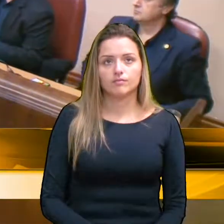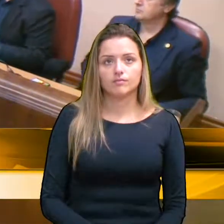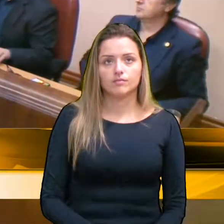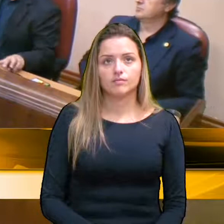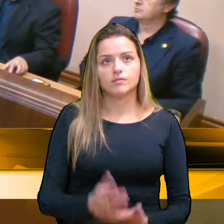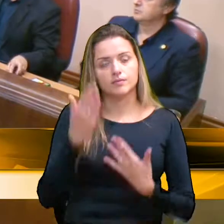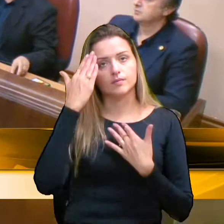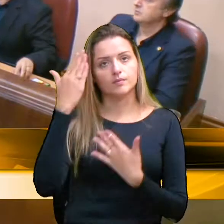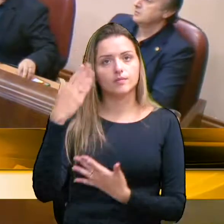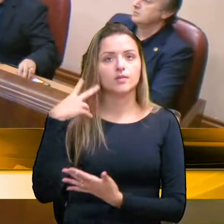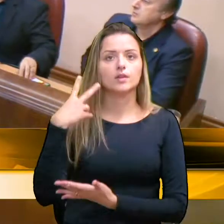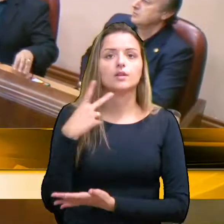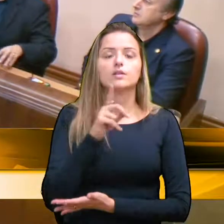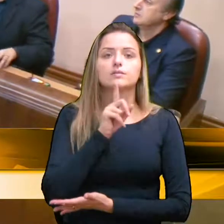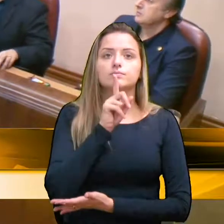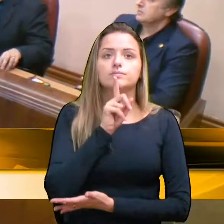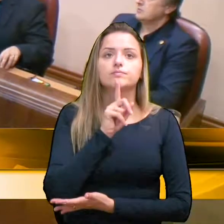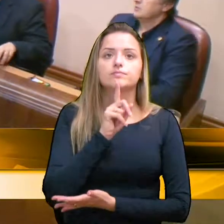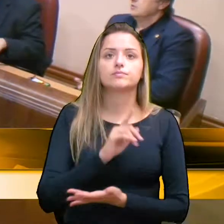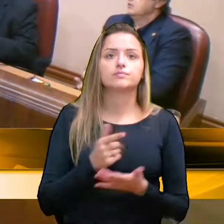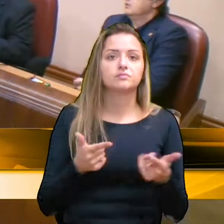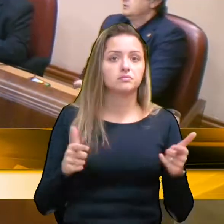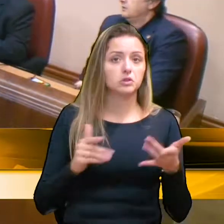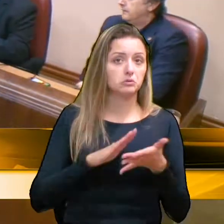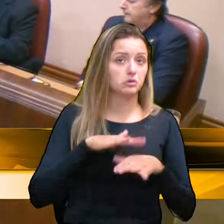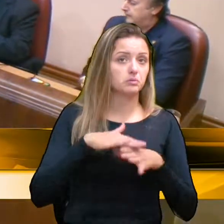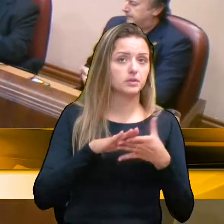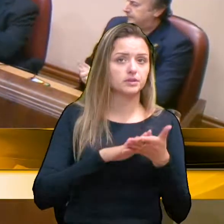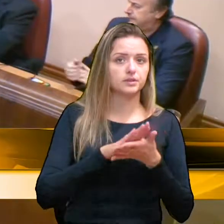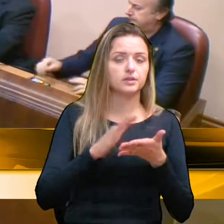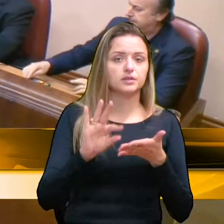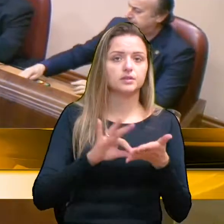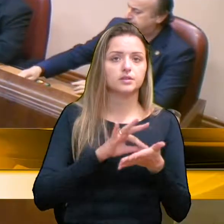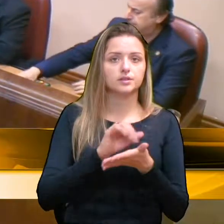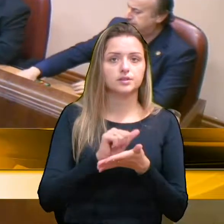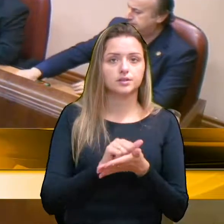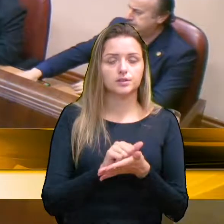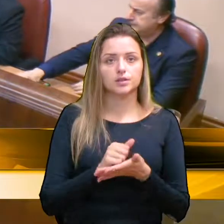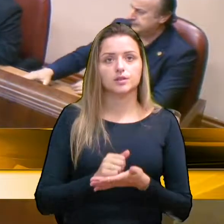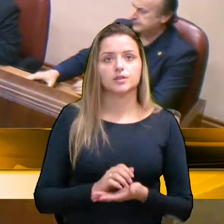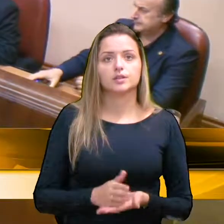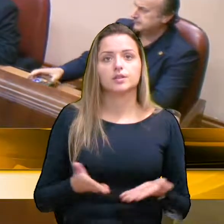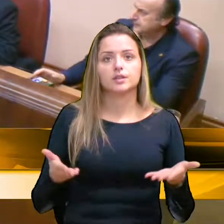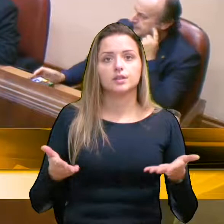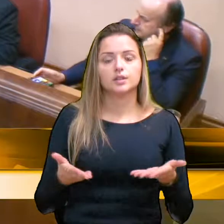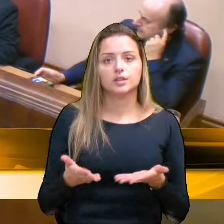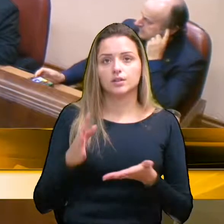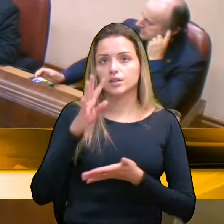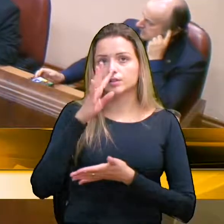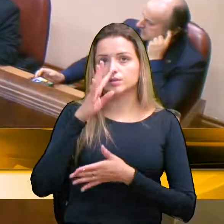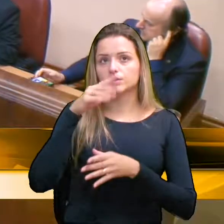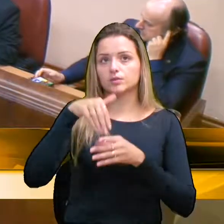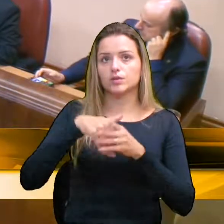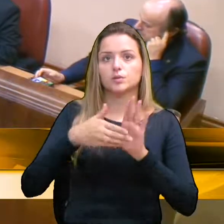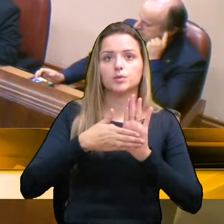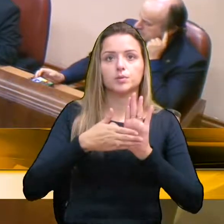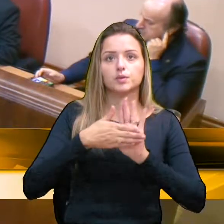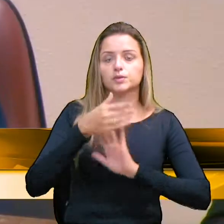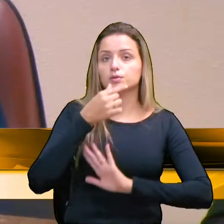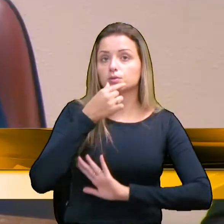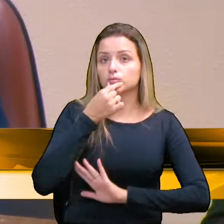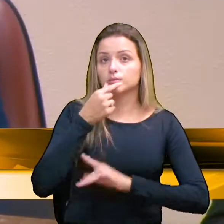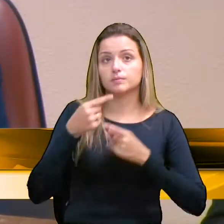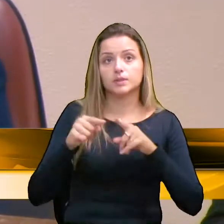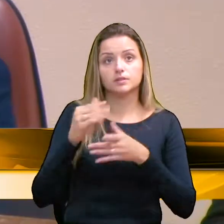Muito obrigado, vereador Alberto. Não havendo mais vereadores inscritos, estaria em apreciação o voto proposto pelo vereador Rodrigo Beltrão, que